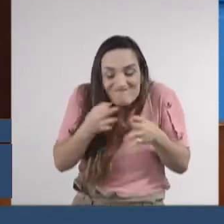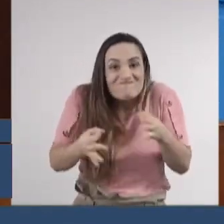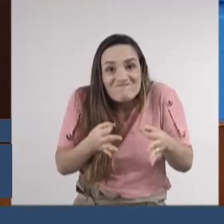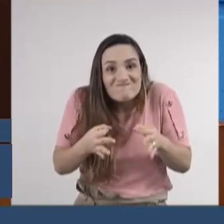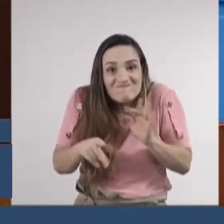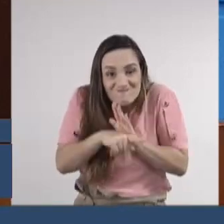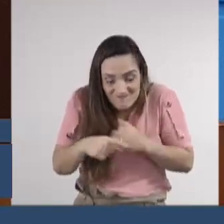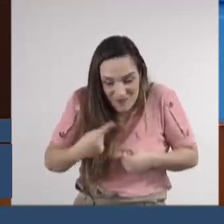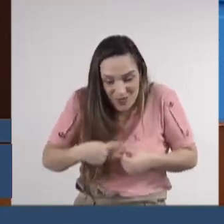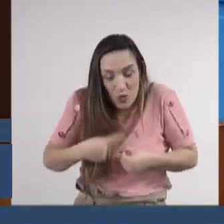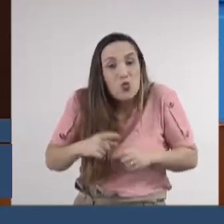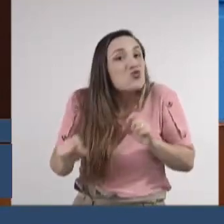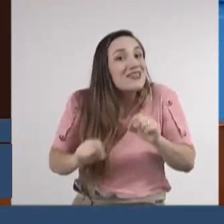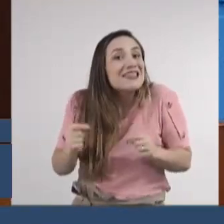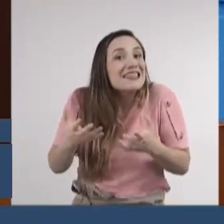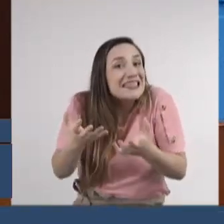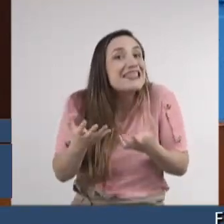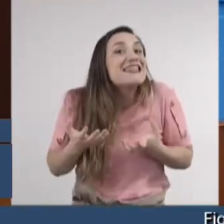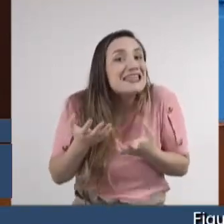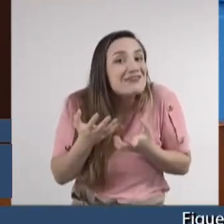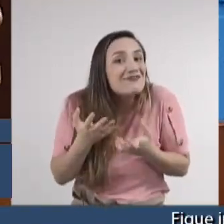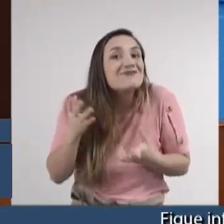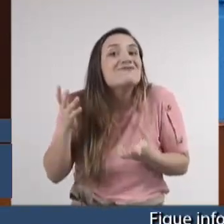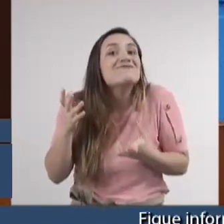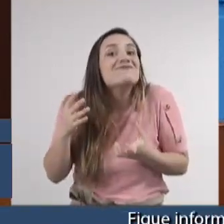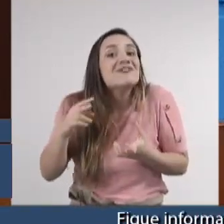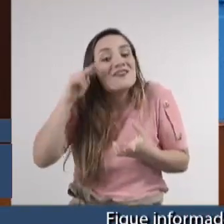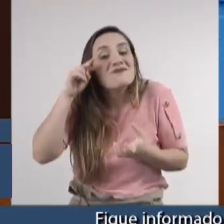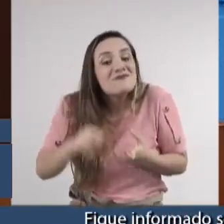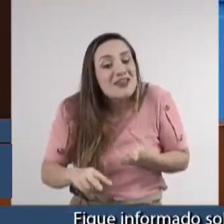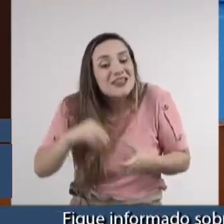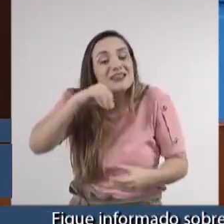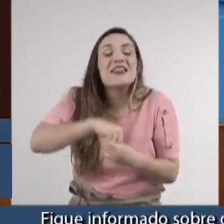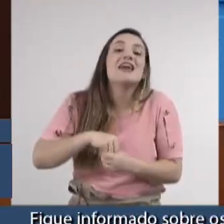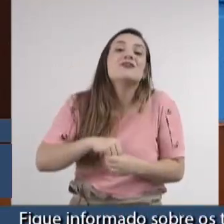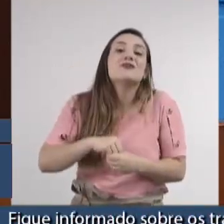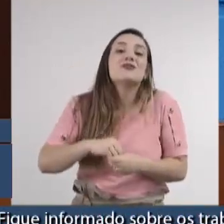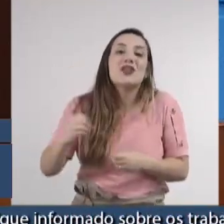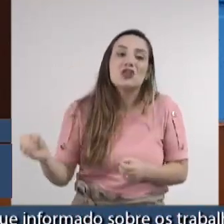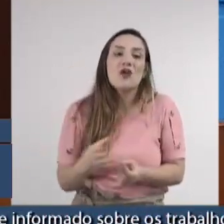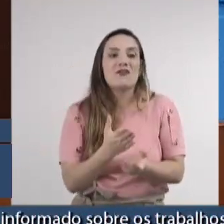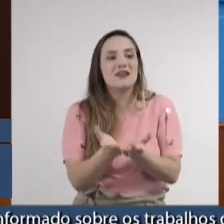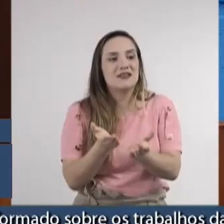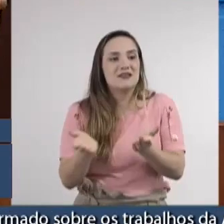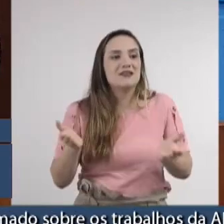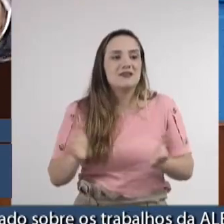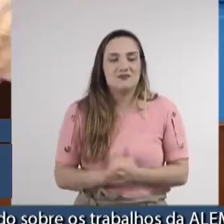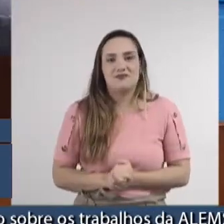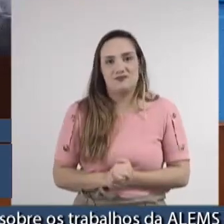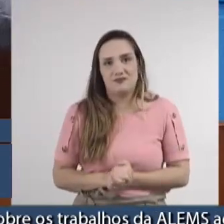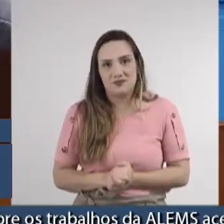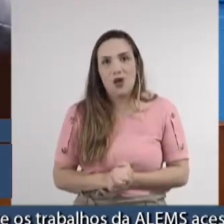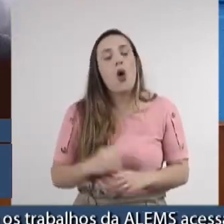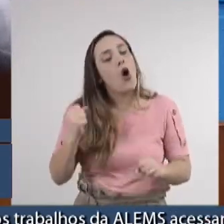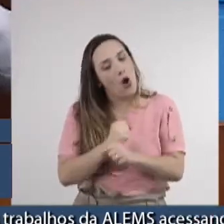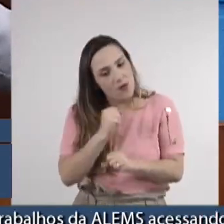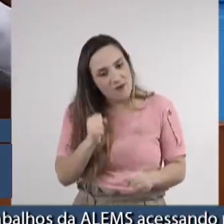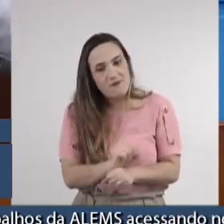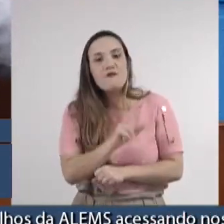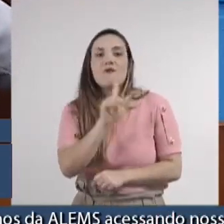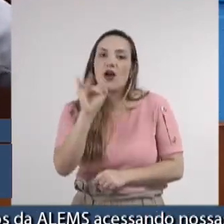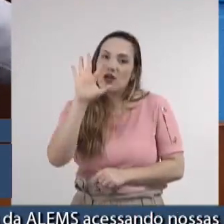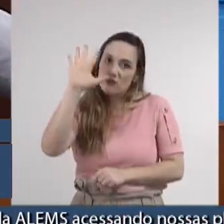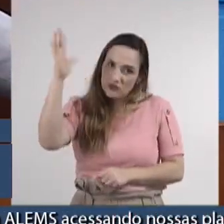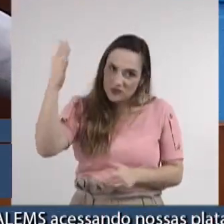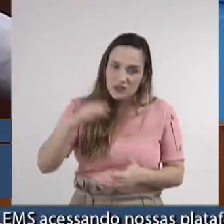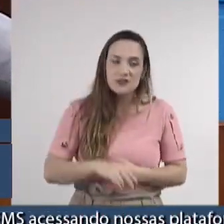dos municípios que eles gostariam de ver contempladas na relicitação, nas obras que vão ocorrer